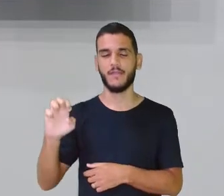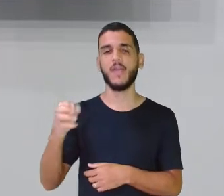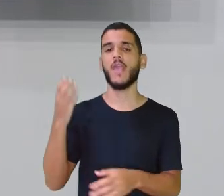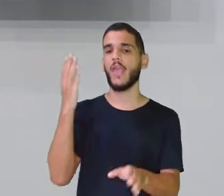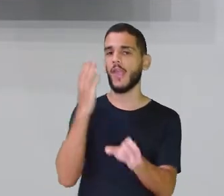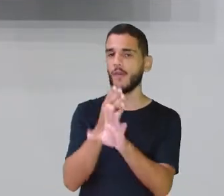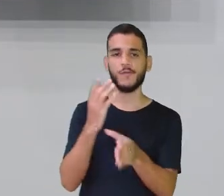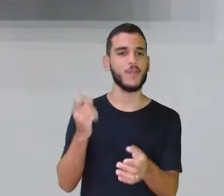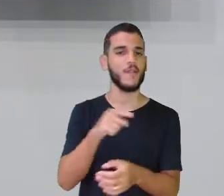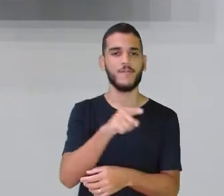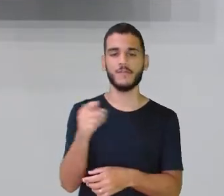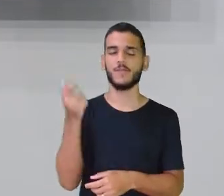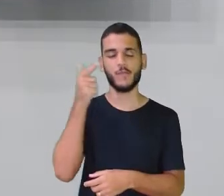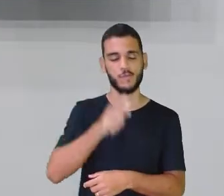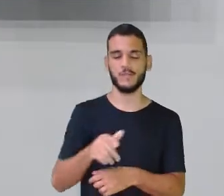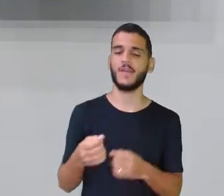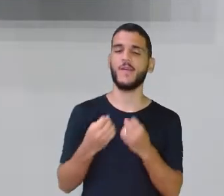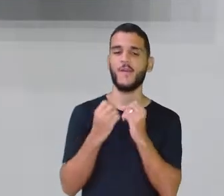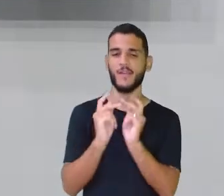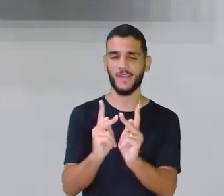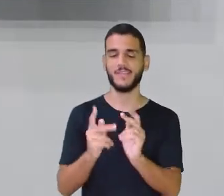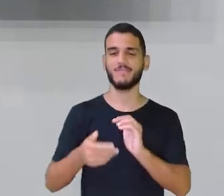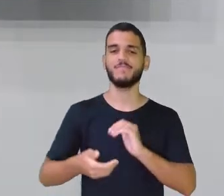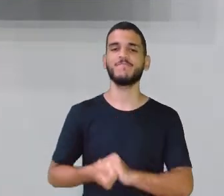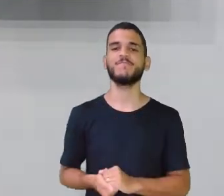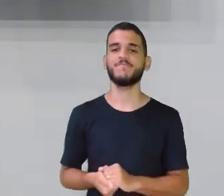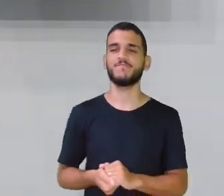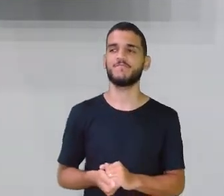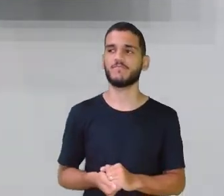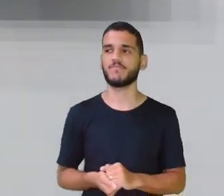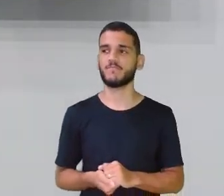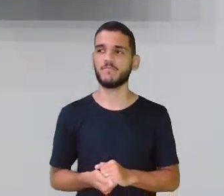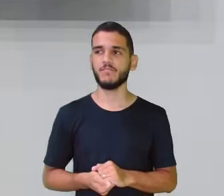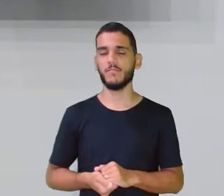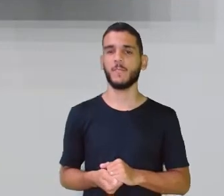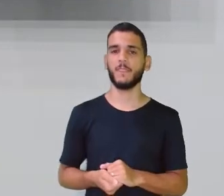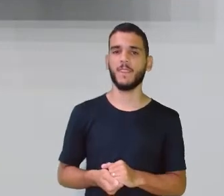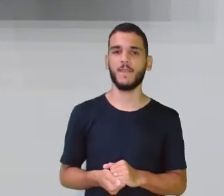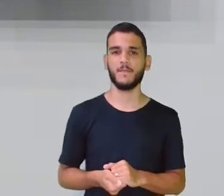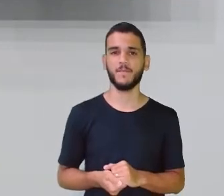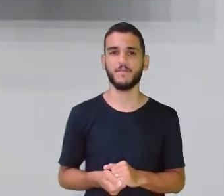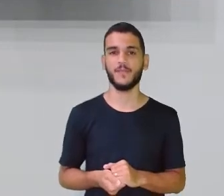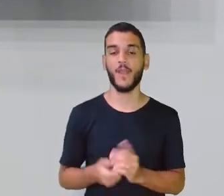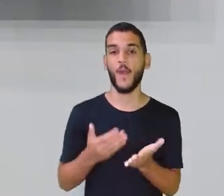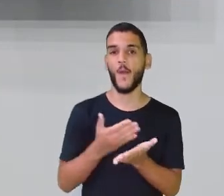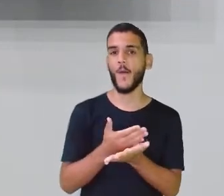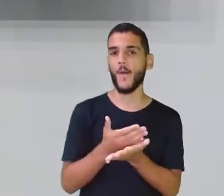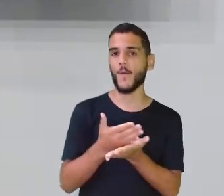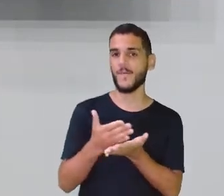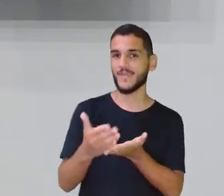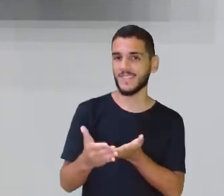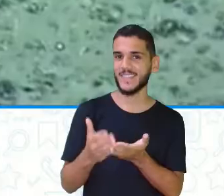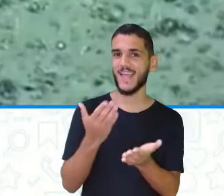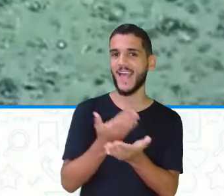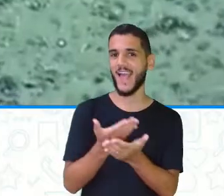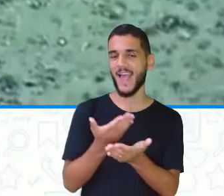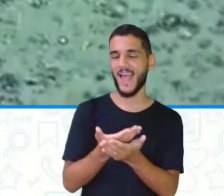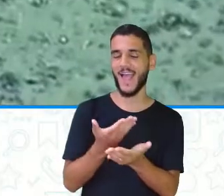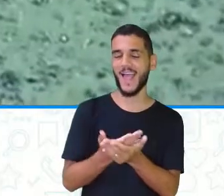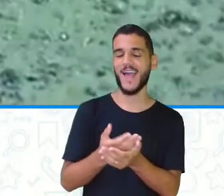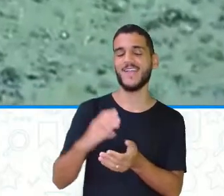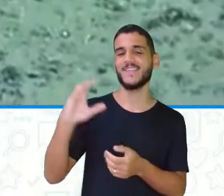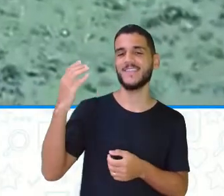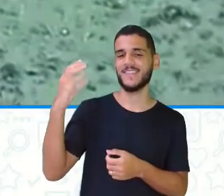Então corre lá e acessa, tá? Olha só, e eu começo a minha aula de ciências com os